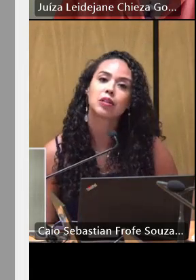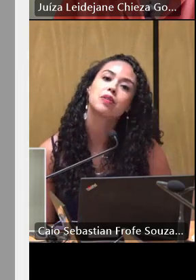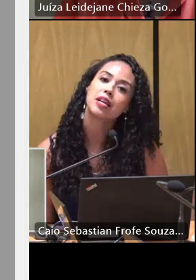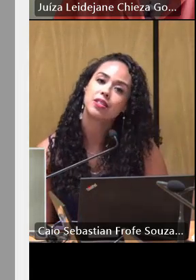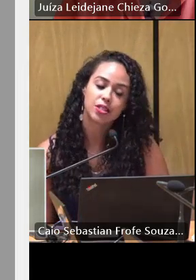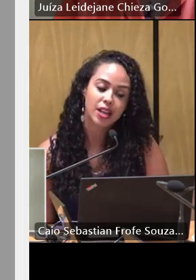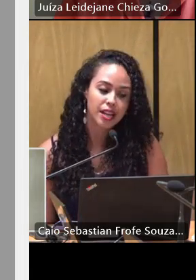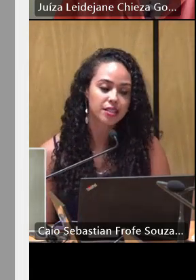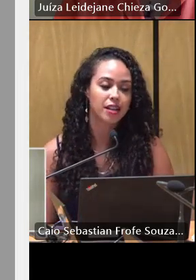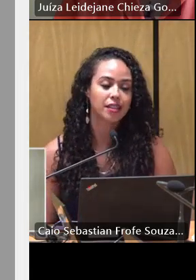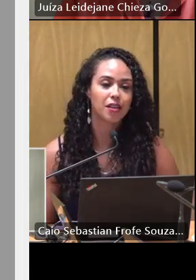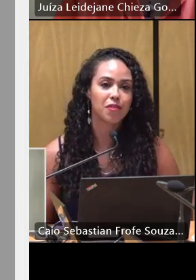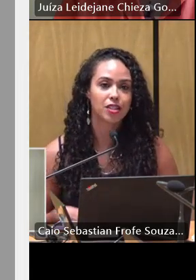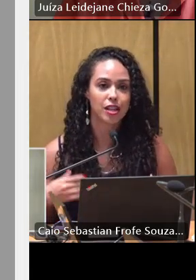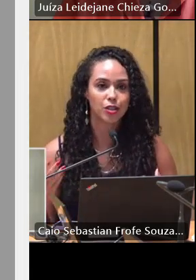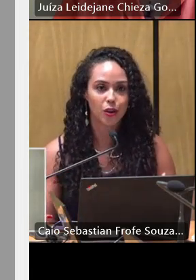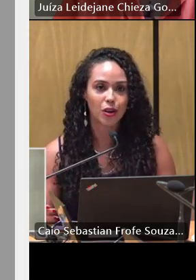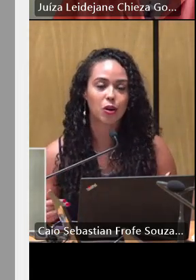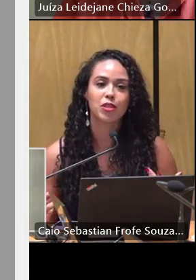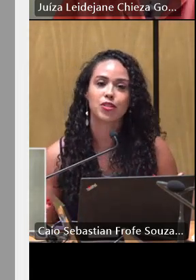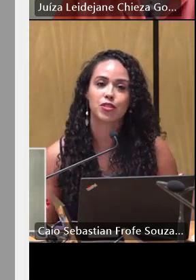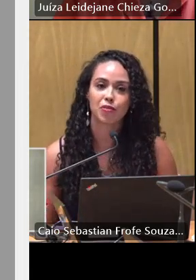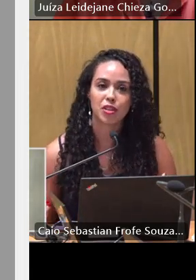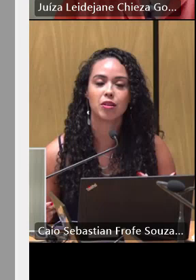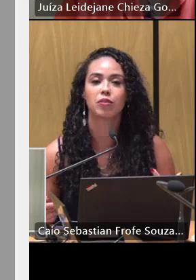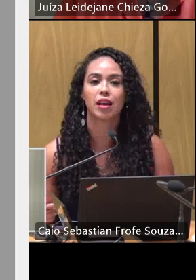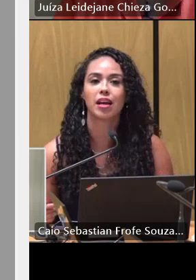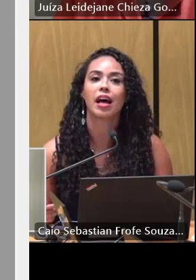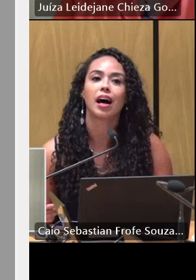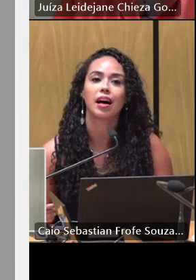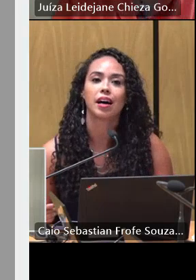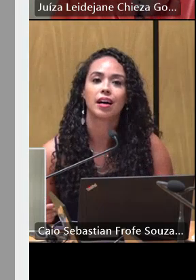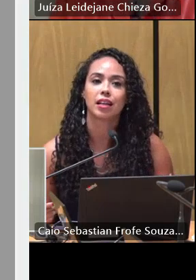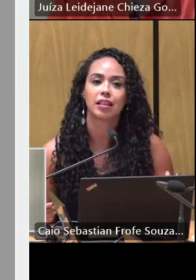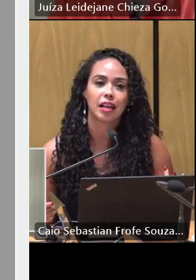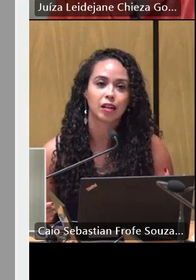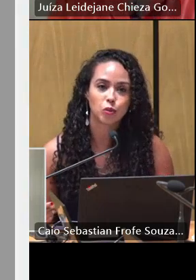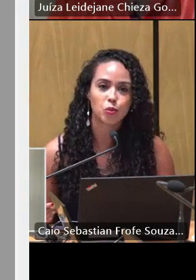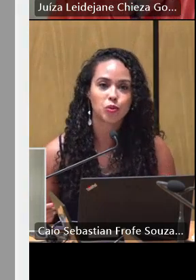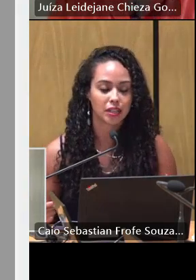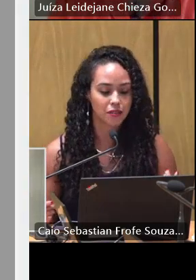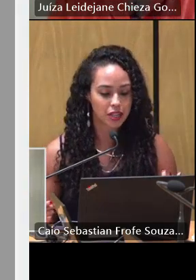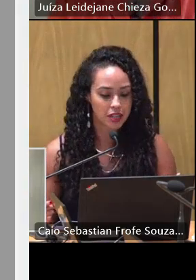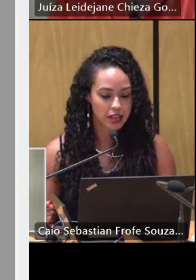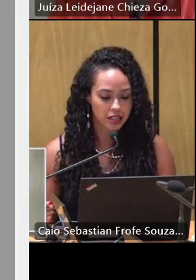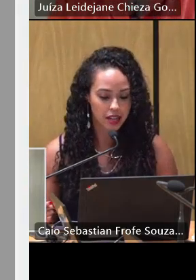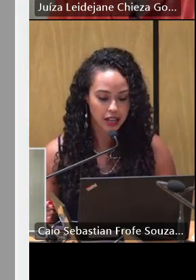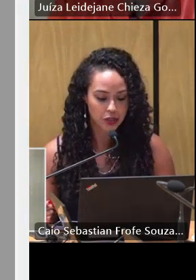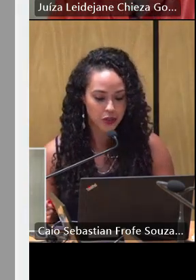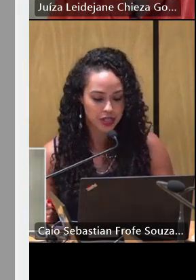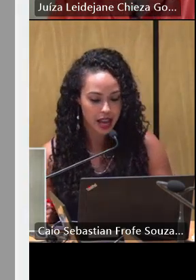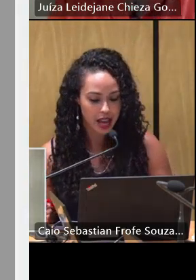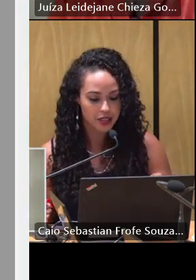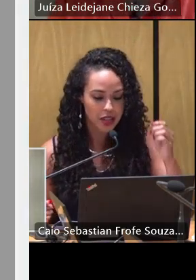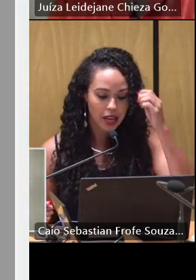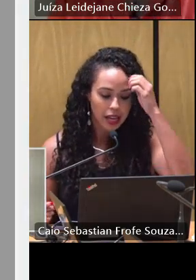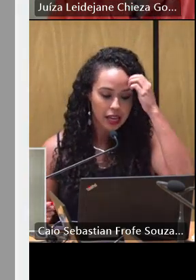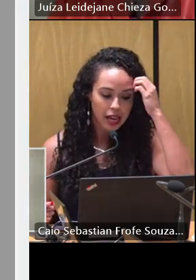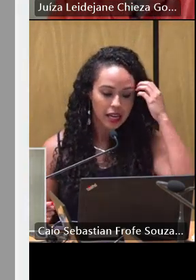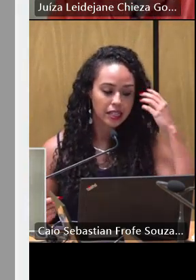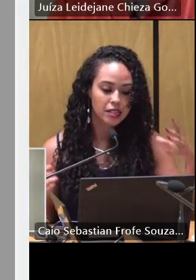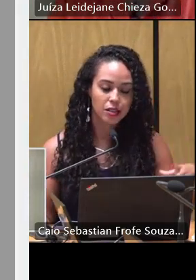toda sua resistência né através da da história como a gente viu né a da cultura através da religiosidade